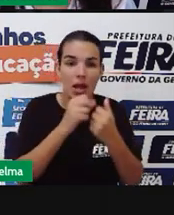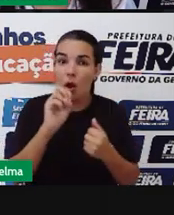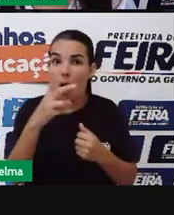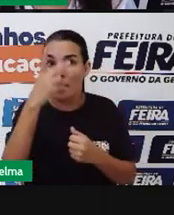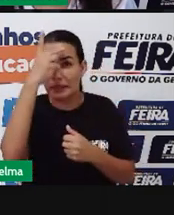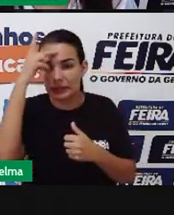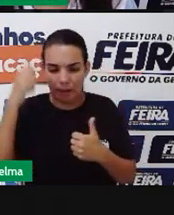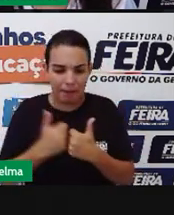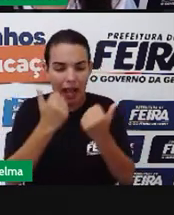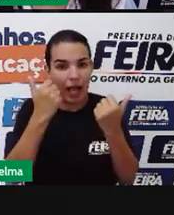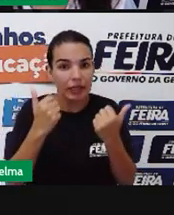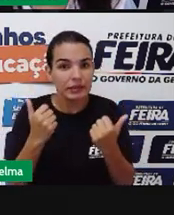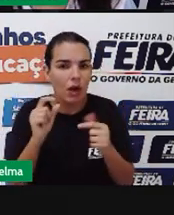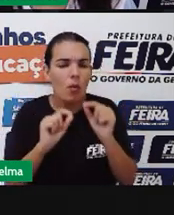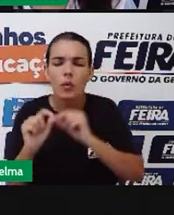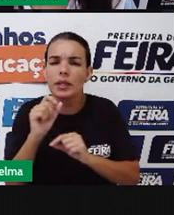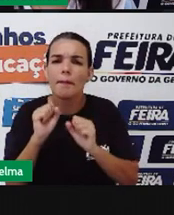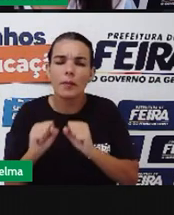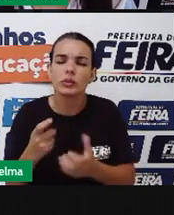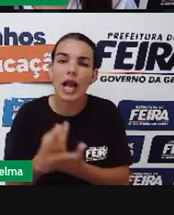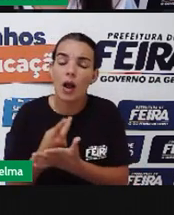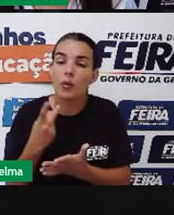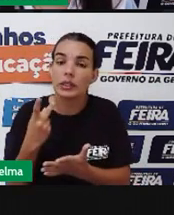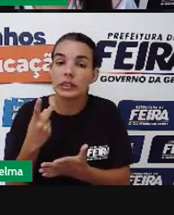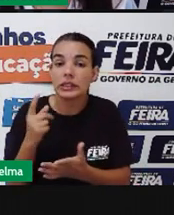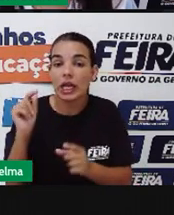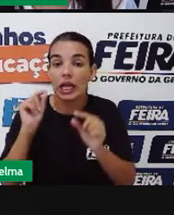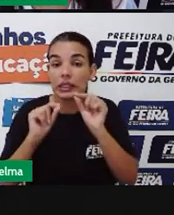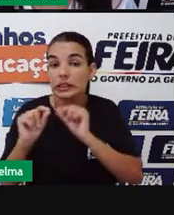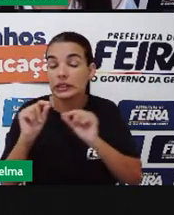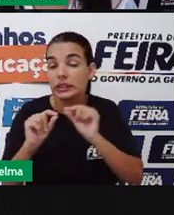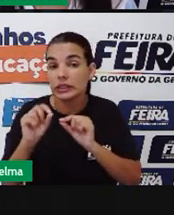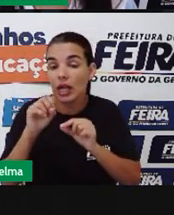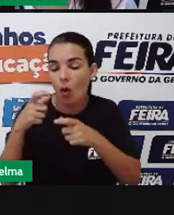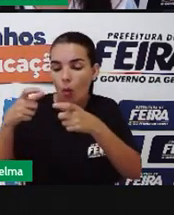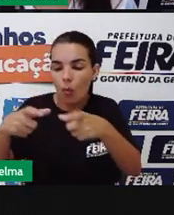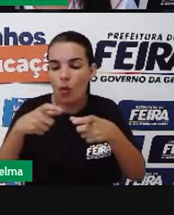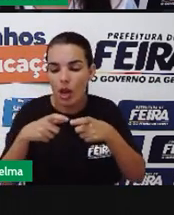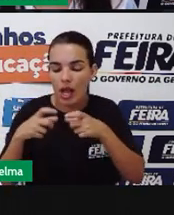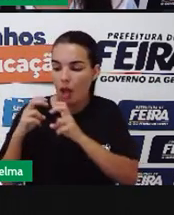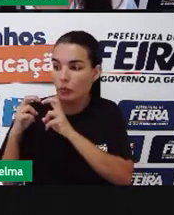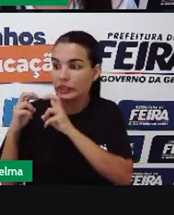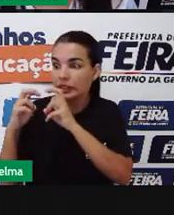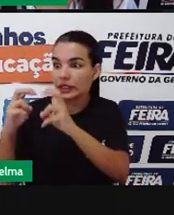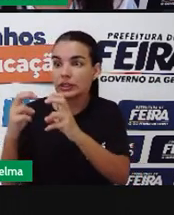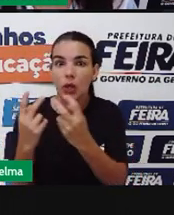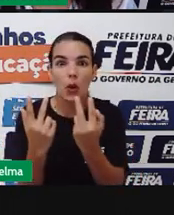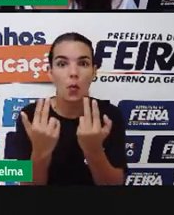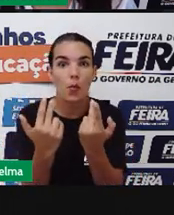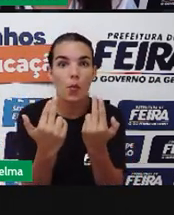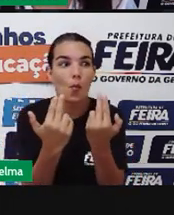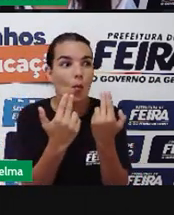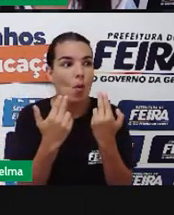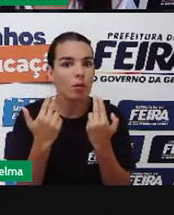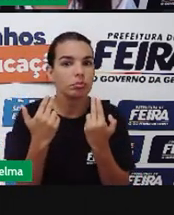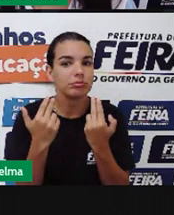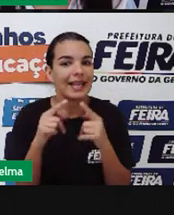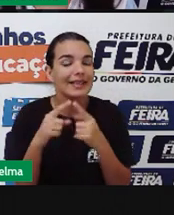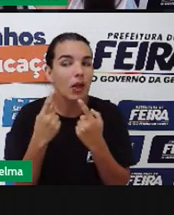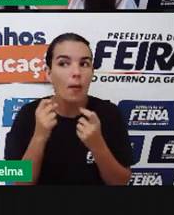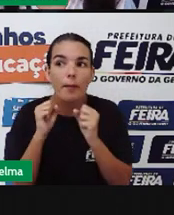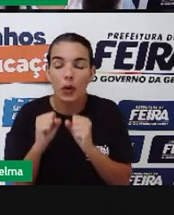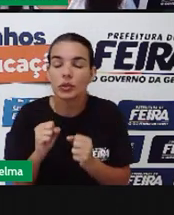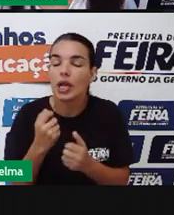pessoa? O que que pode acontecer em um lugar com um trânsito igual a esse? Pode acontecer inúmeros acidentes,